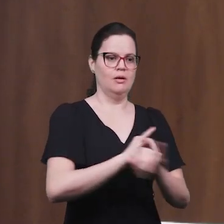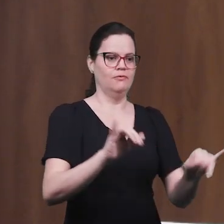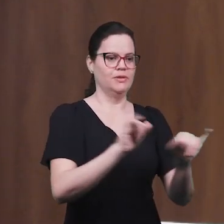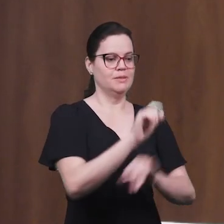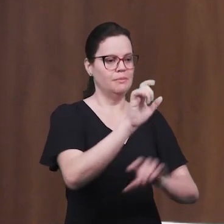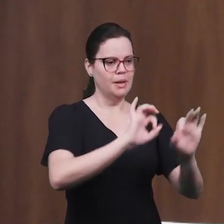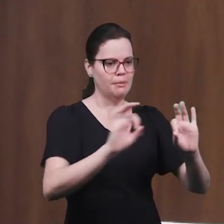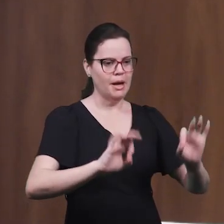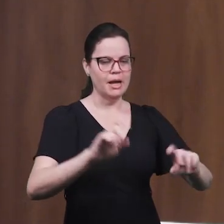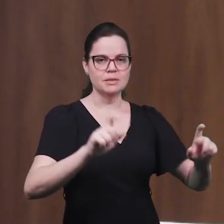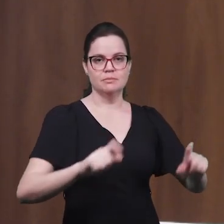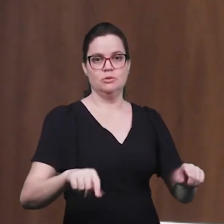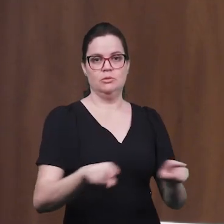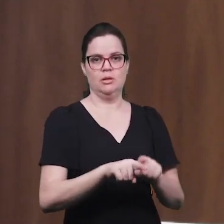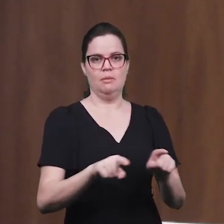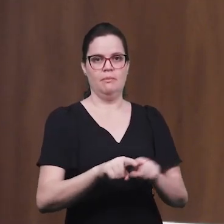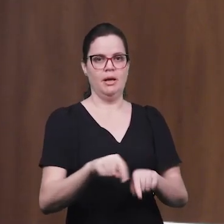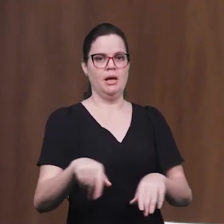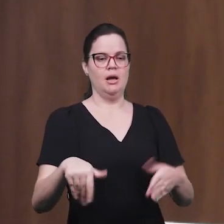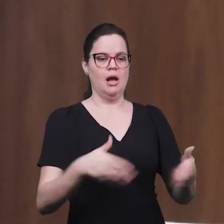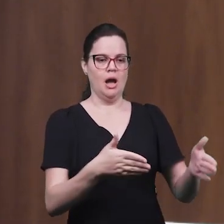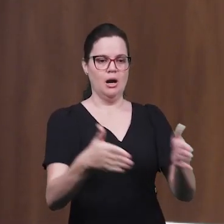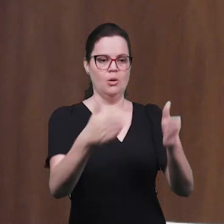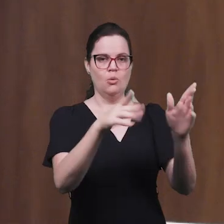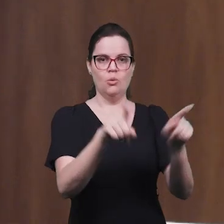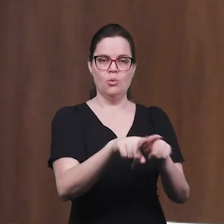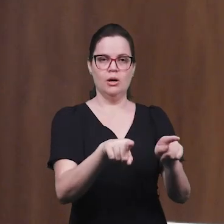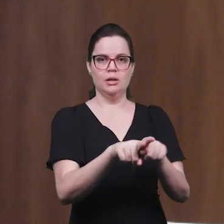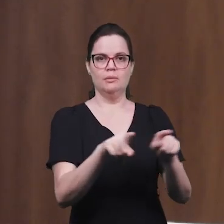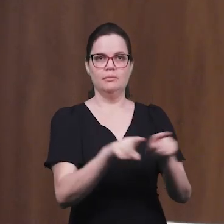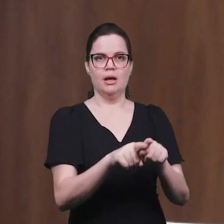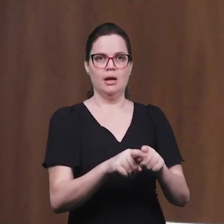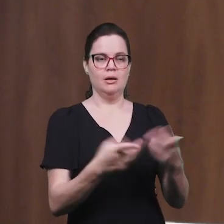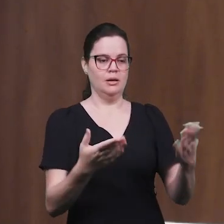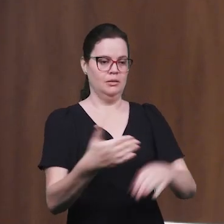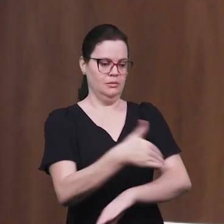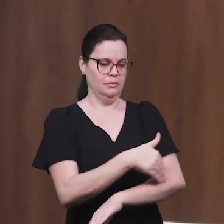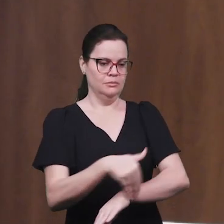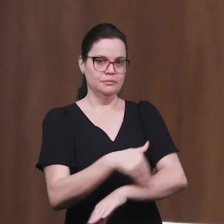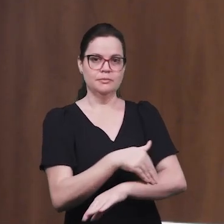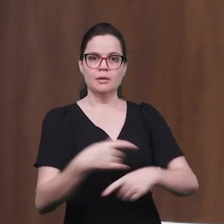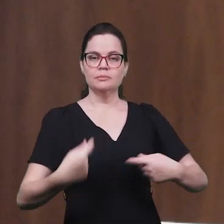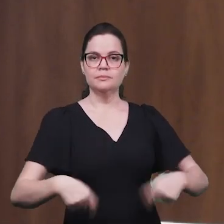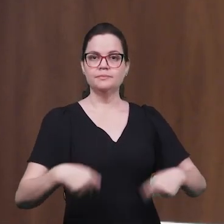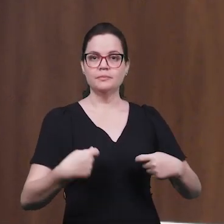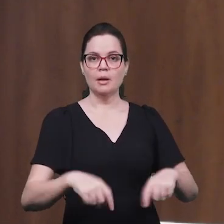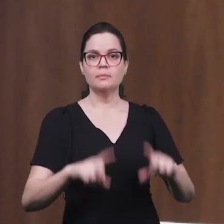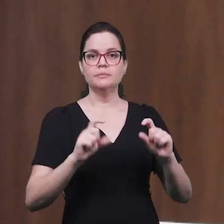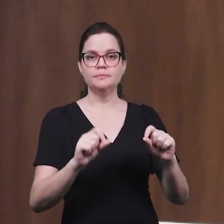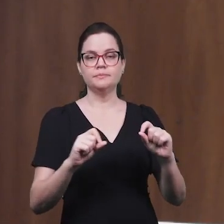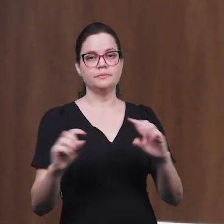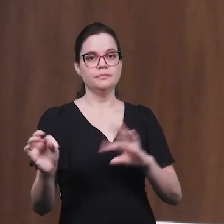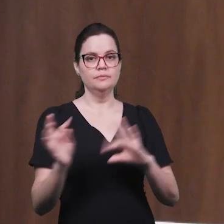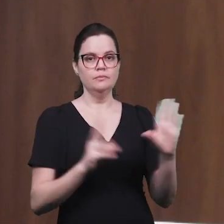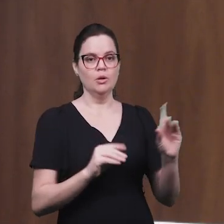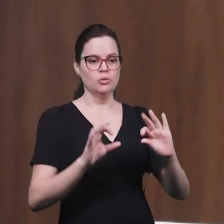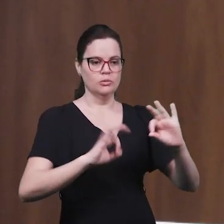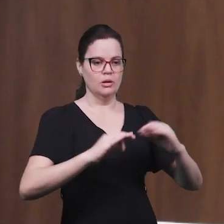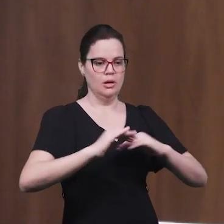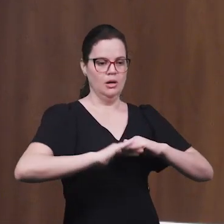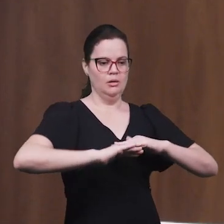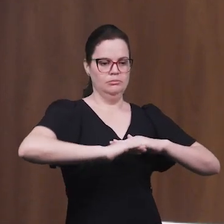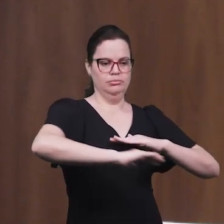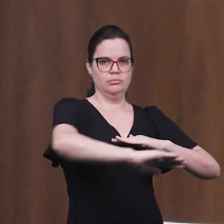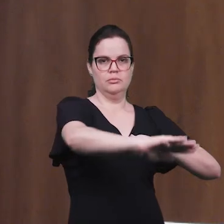muito comum, né? Até as ruas, as estradas também eram niveladas para que elas fossem mais transitáveis. Então